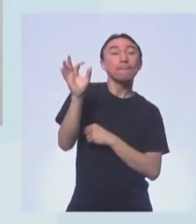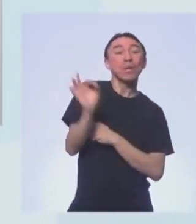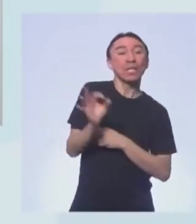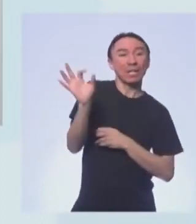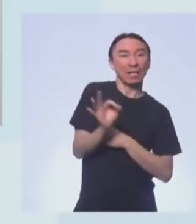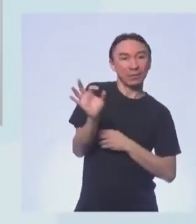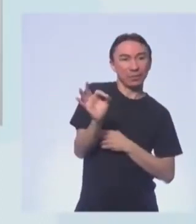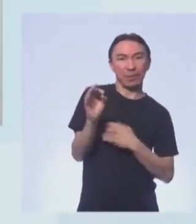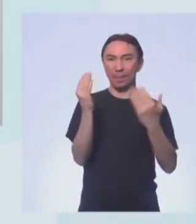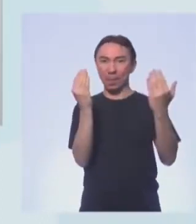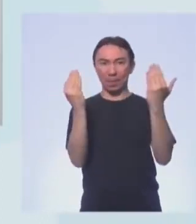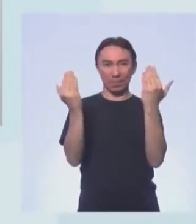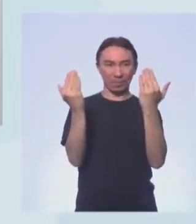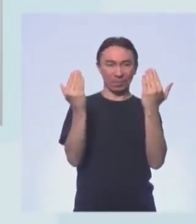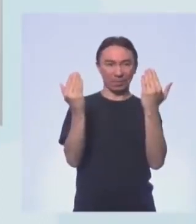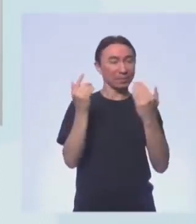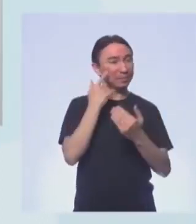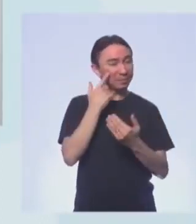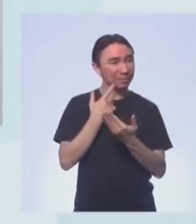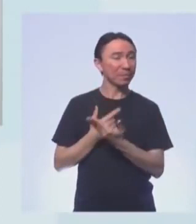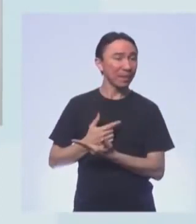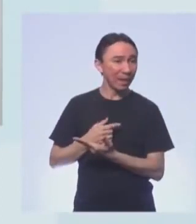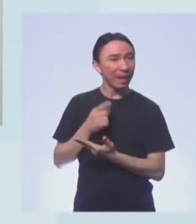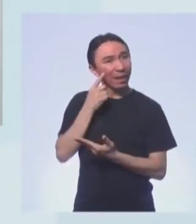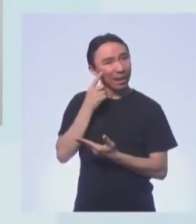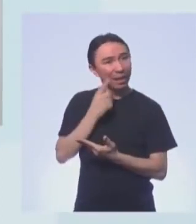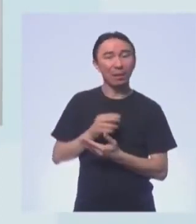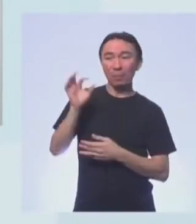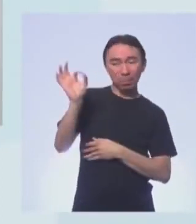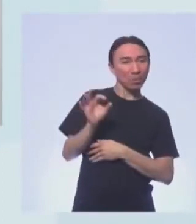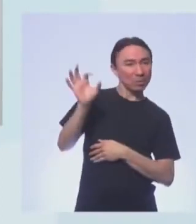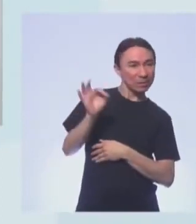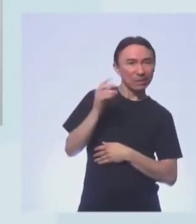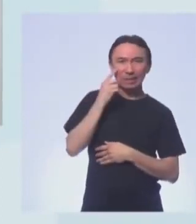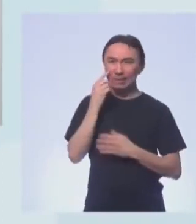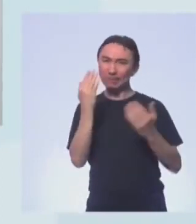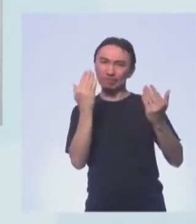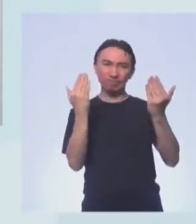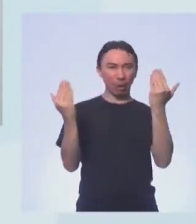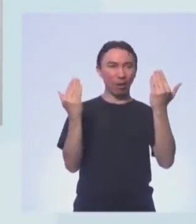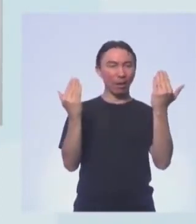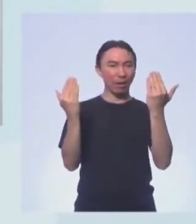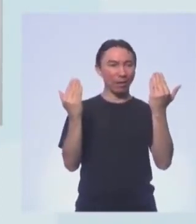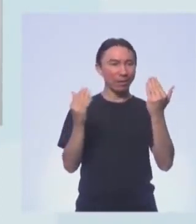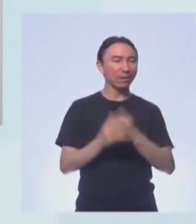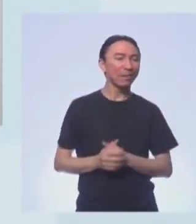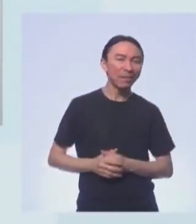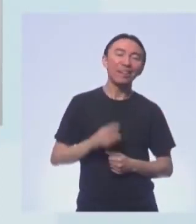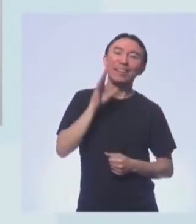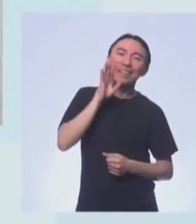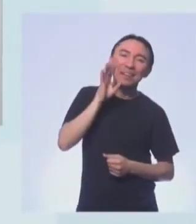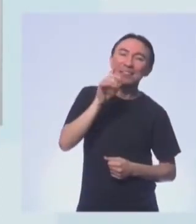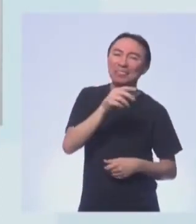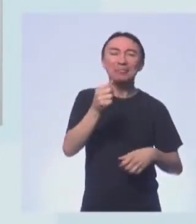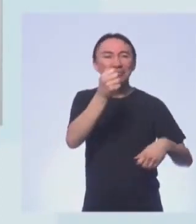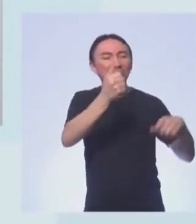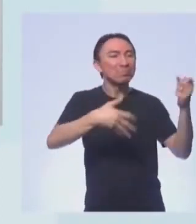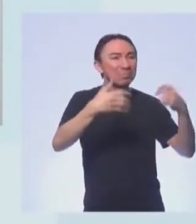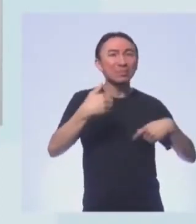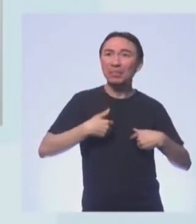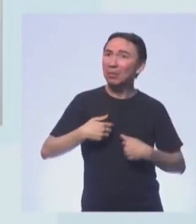gráficos é usada para tratamento de porcentagem. Olha que legal que você está falando isso. E eu não fazia a menor